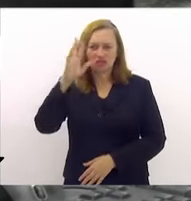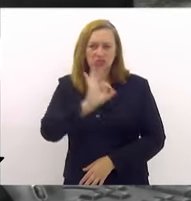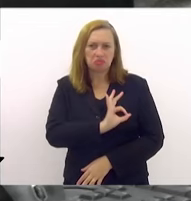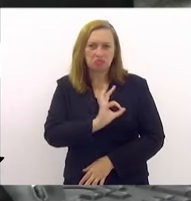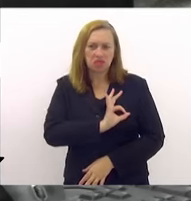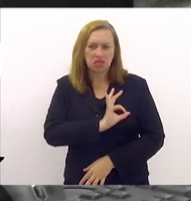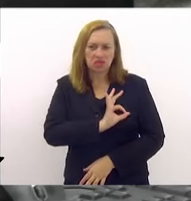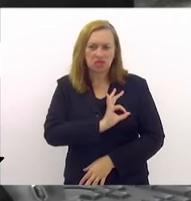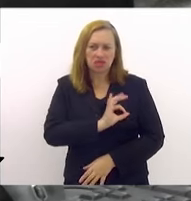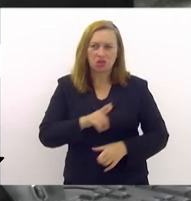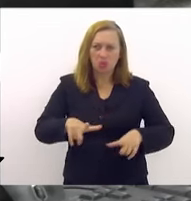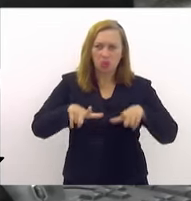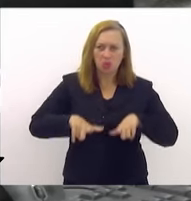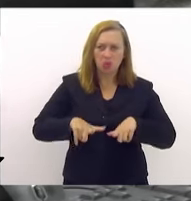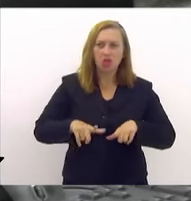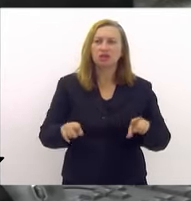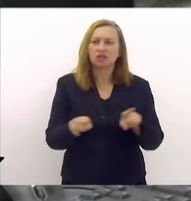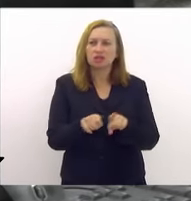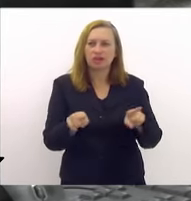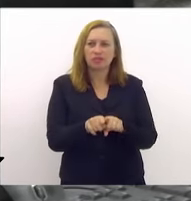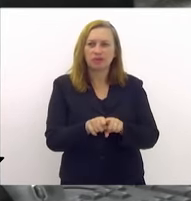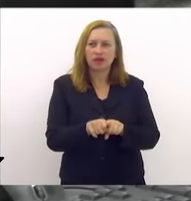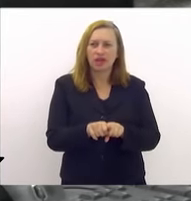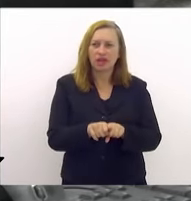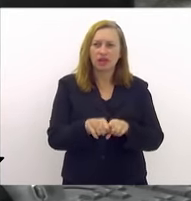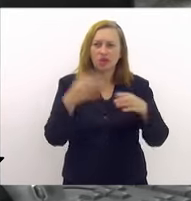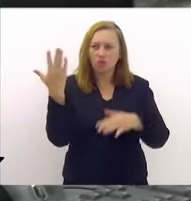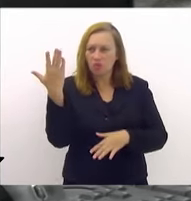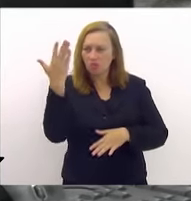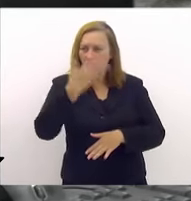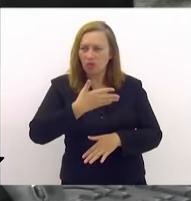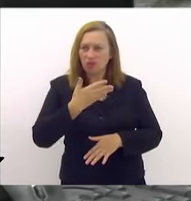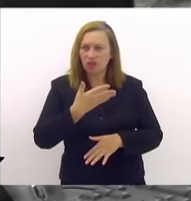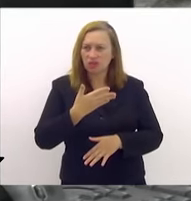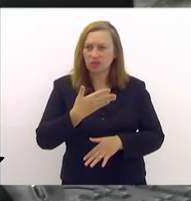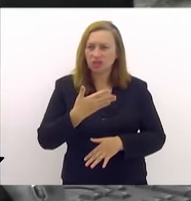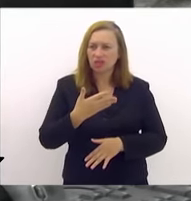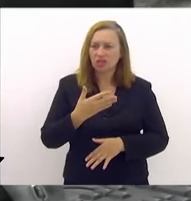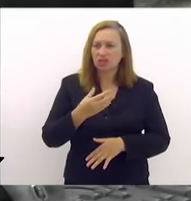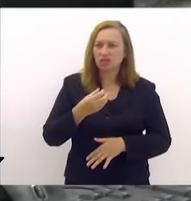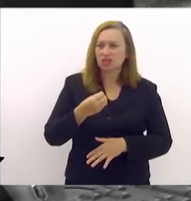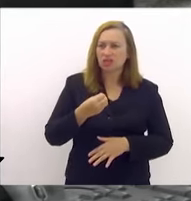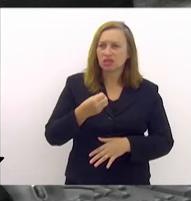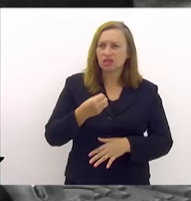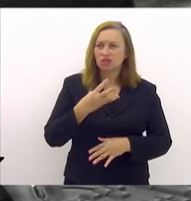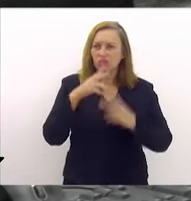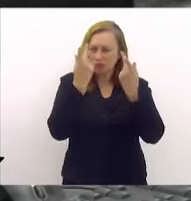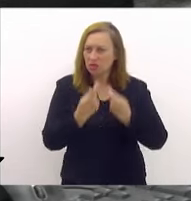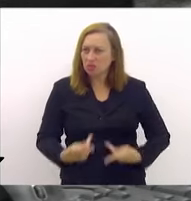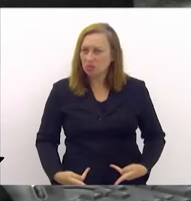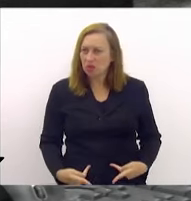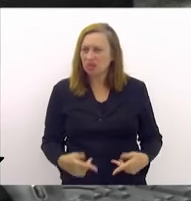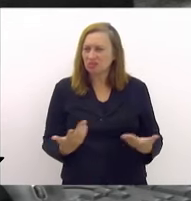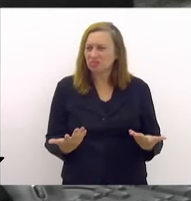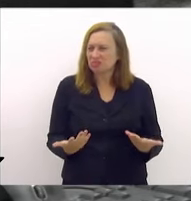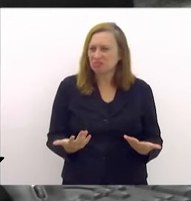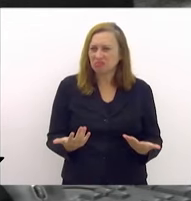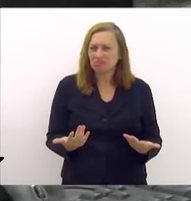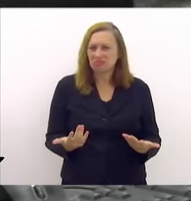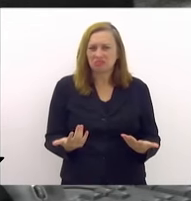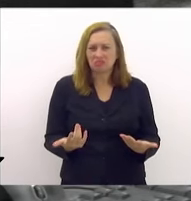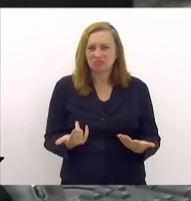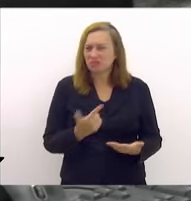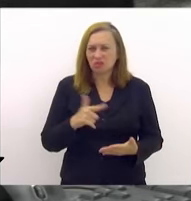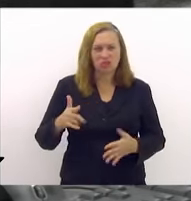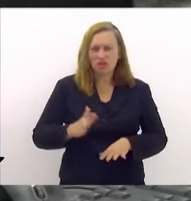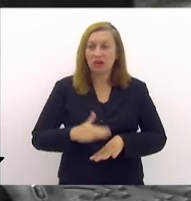sentido. Bem como o atestado de bons antecedentes é algo que não se usa mais. É igual aquele atestado de pobreza, isso não existe mais.